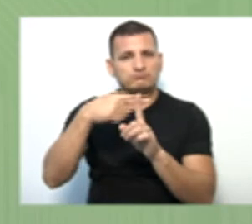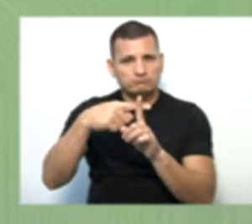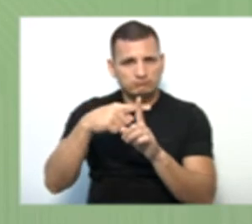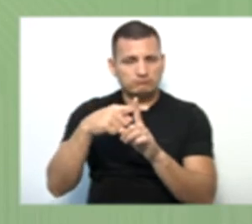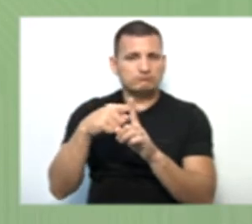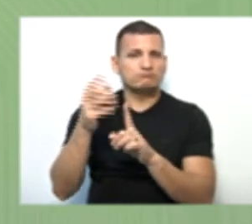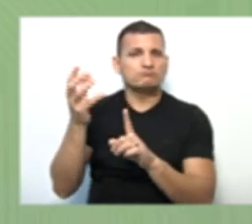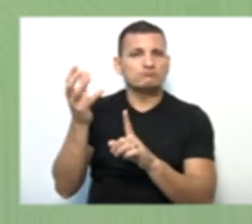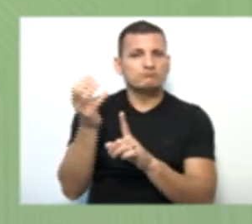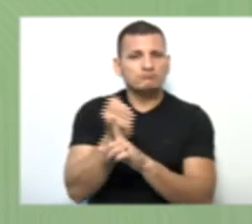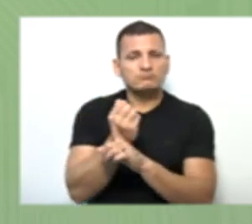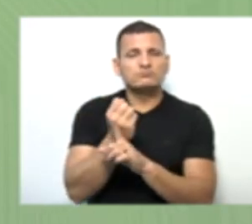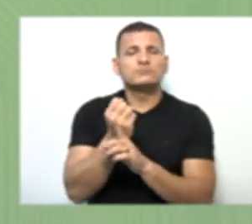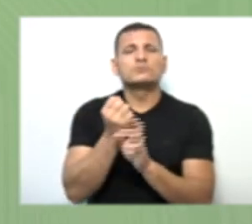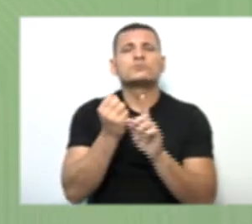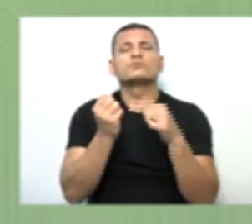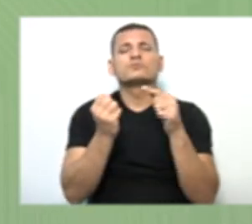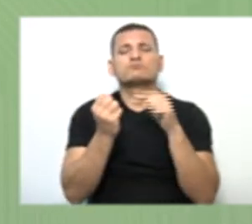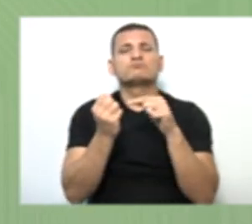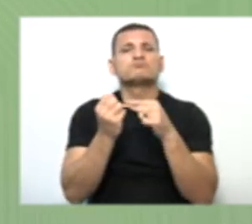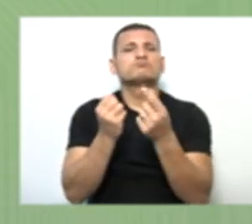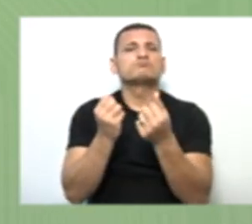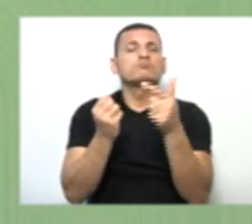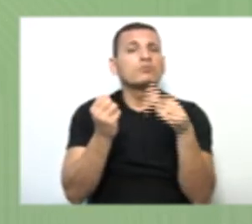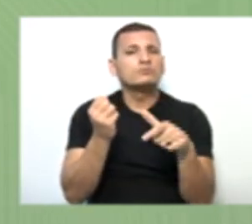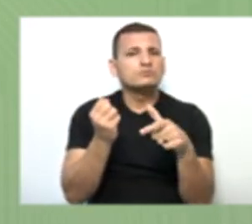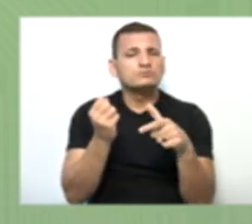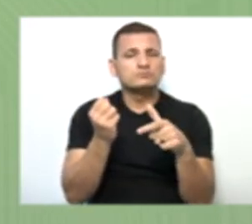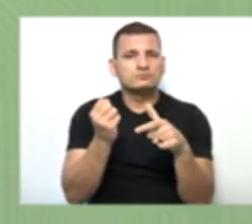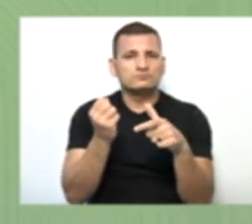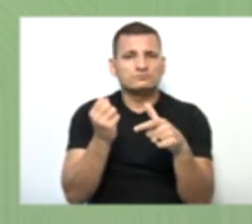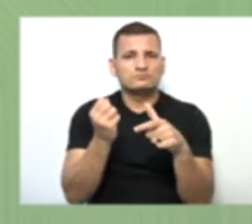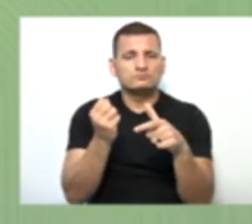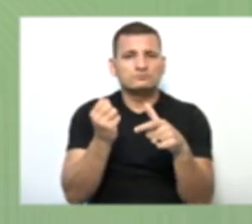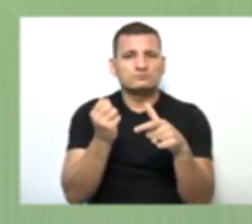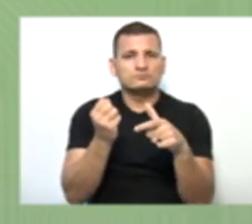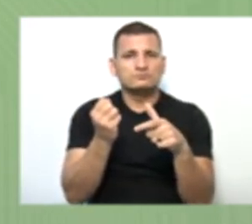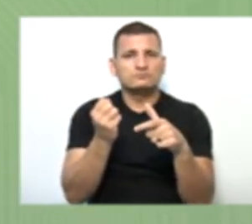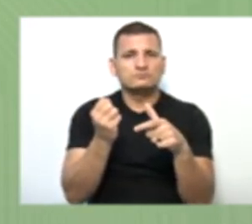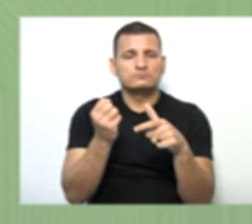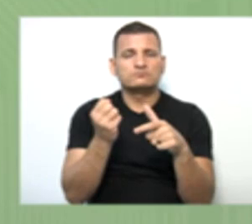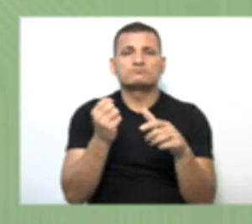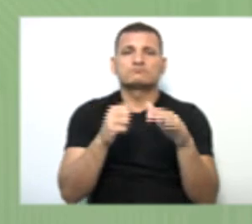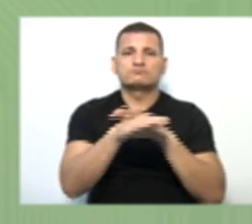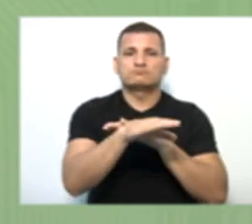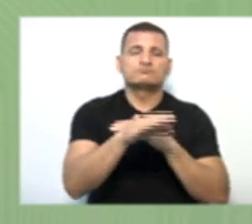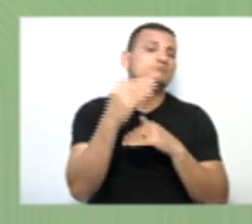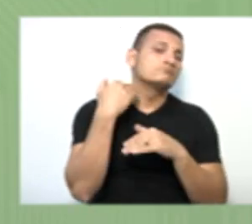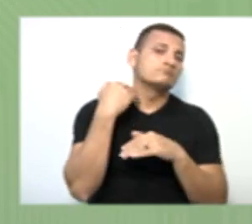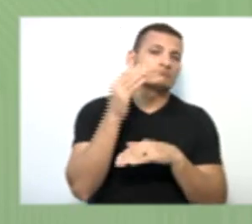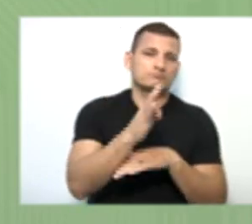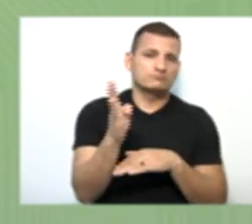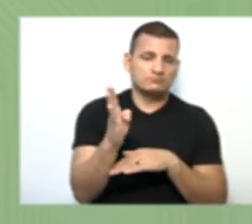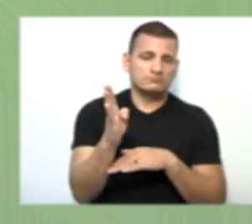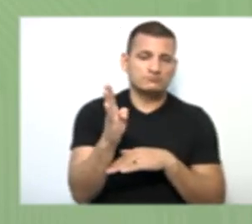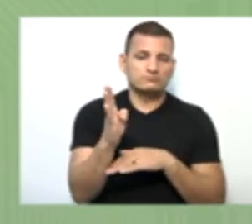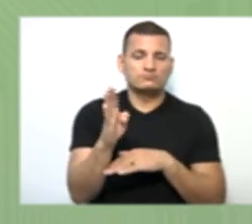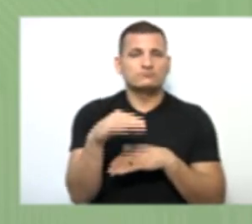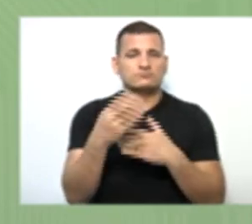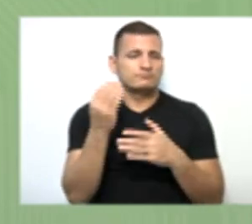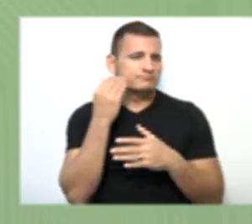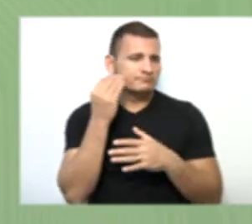e foi para onde? Qual foi o destino do dinheiro? O destino do dinheiro foi o Banco do Brasil. Então vamos tentar fazer